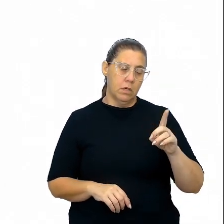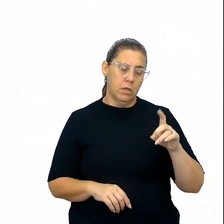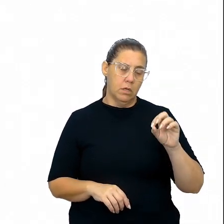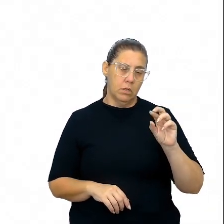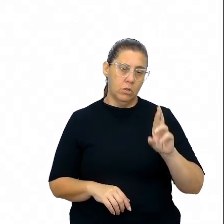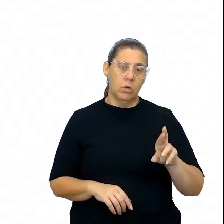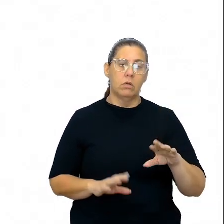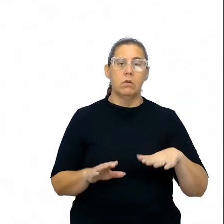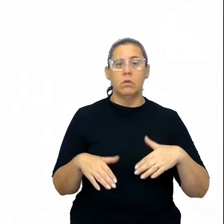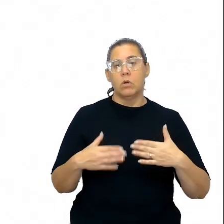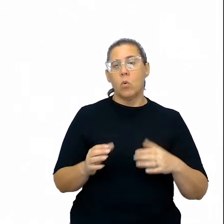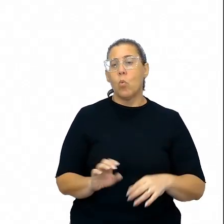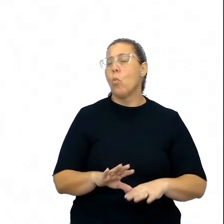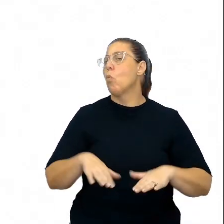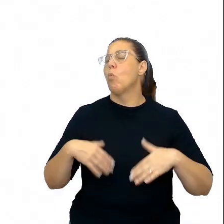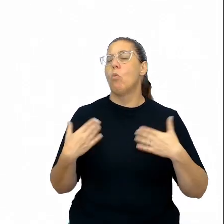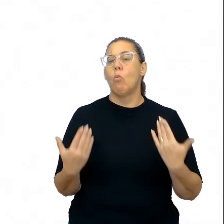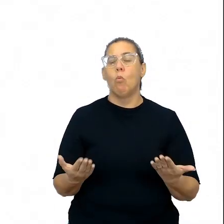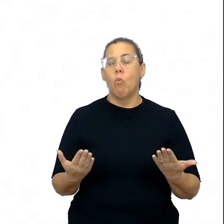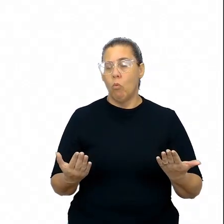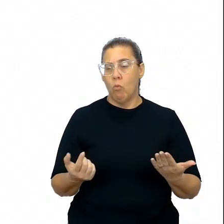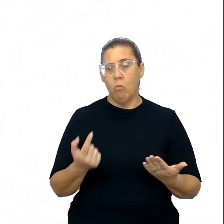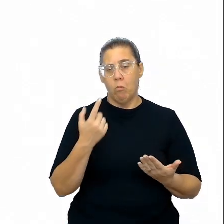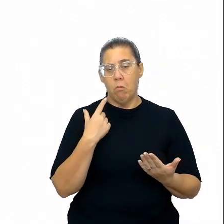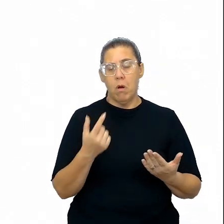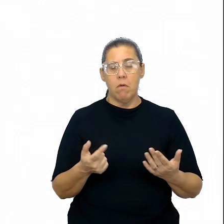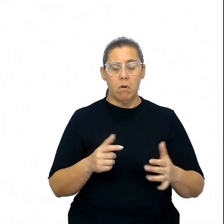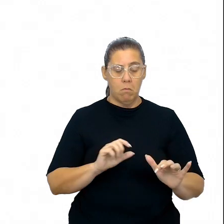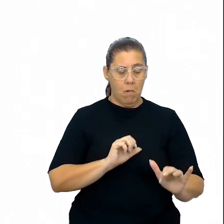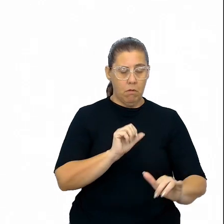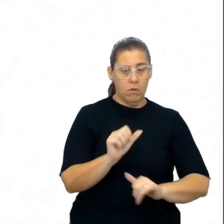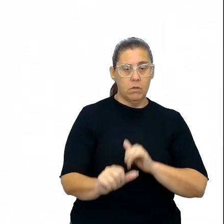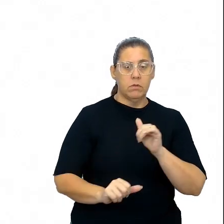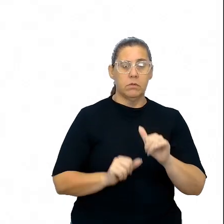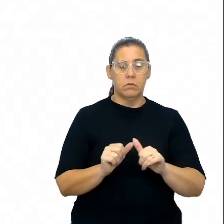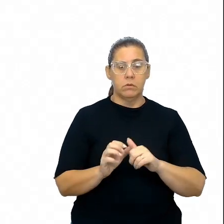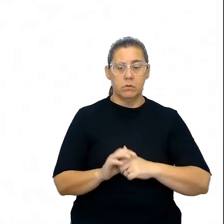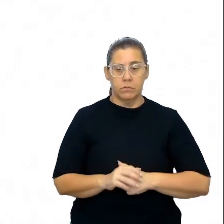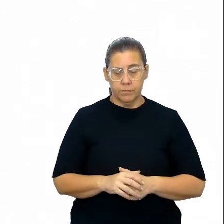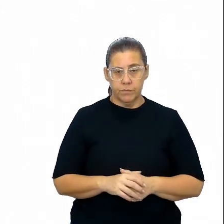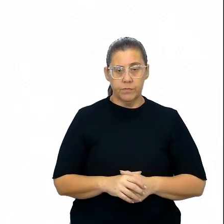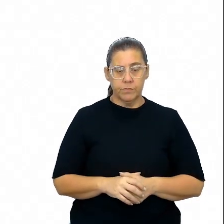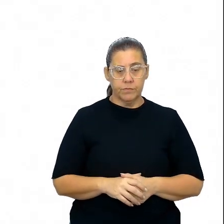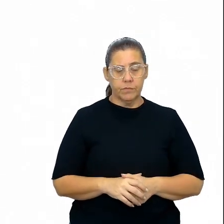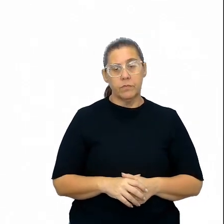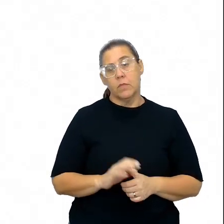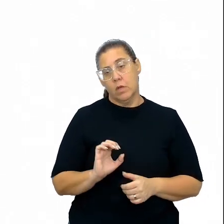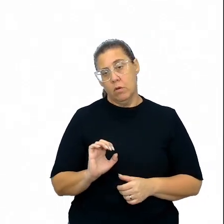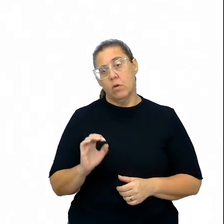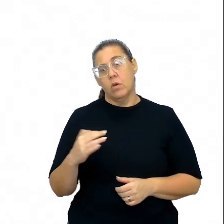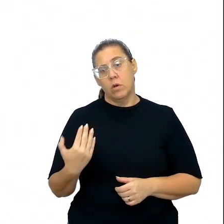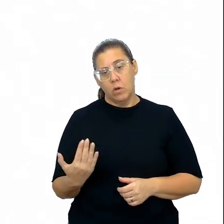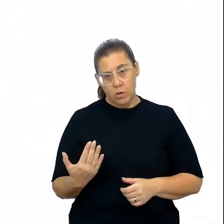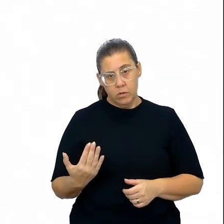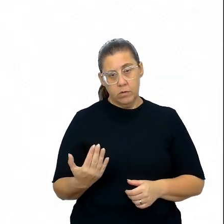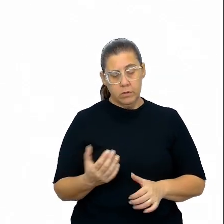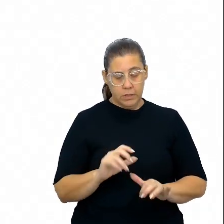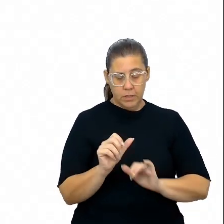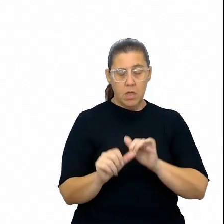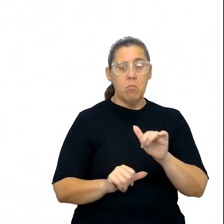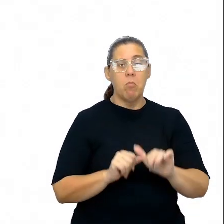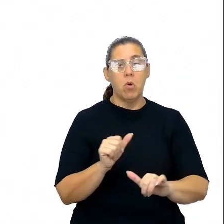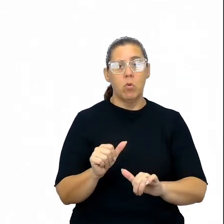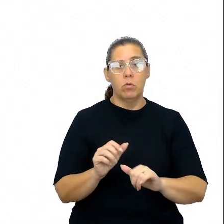ou seja, quando ela desempenha um papel de transformação, algo que atua sobre uma situação e a